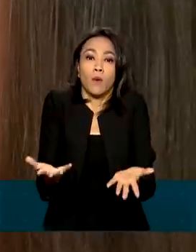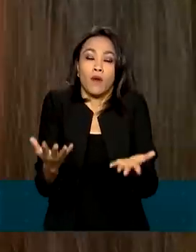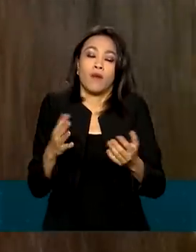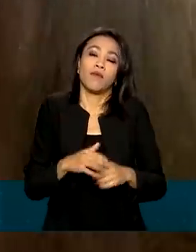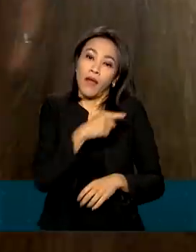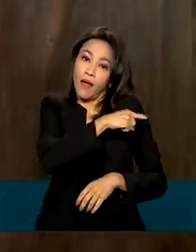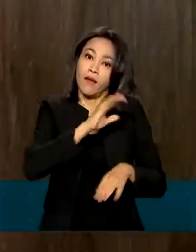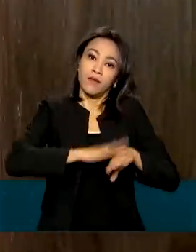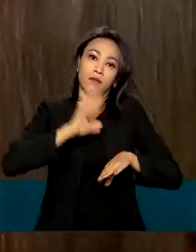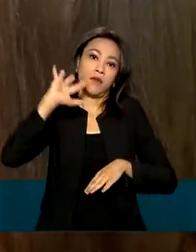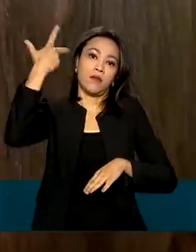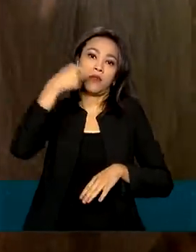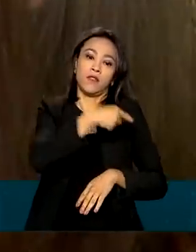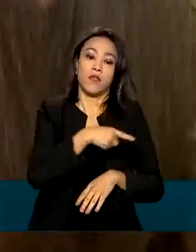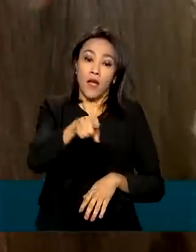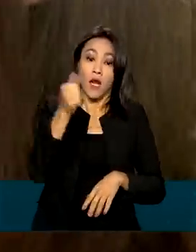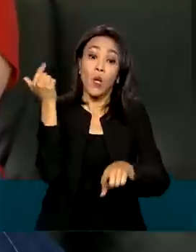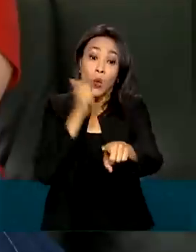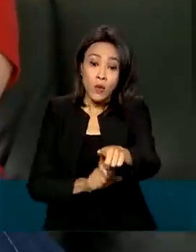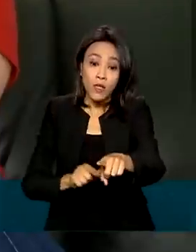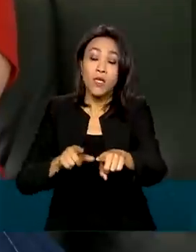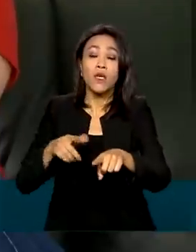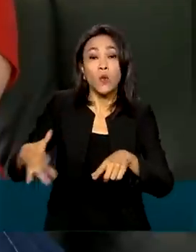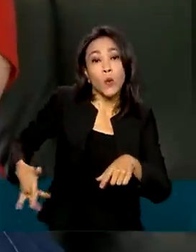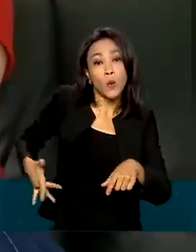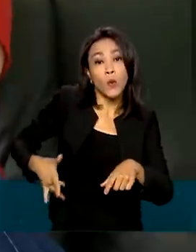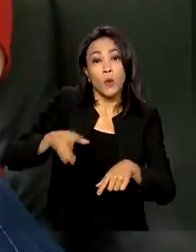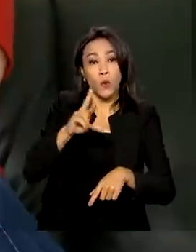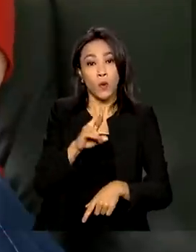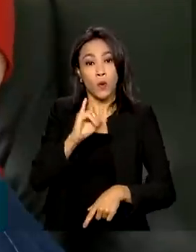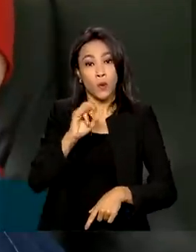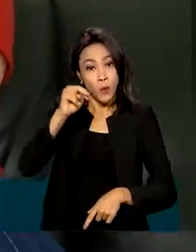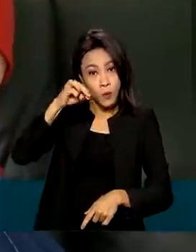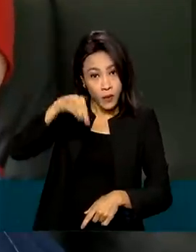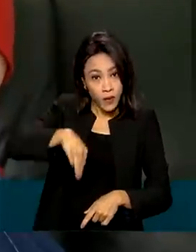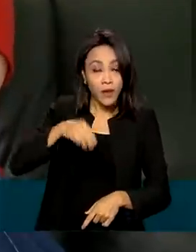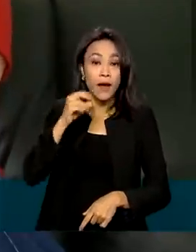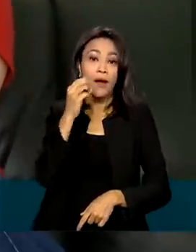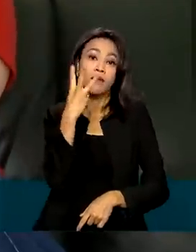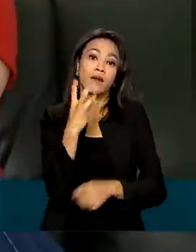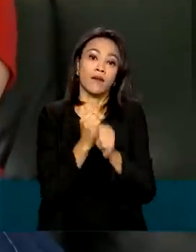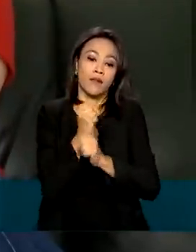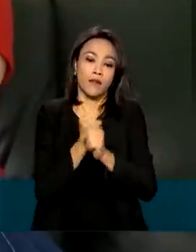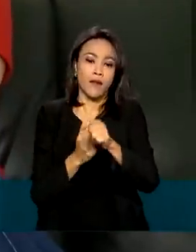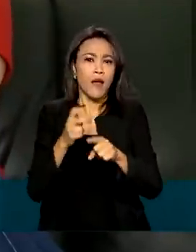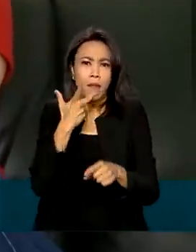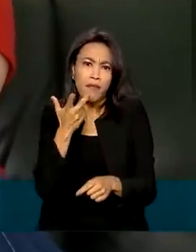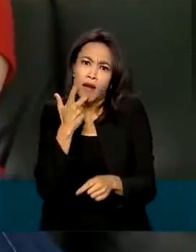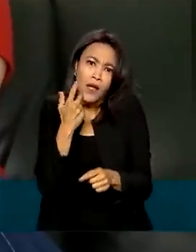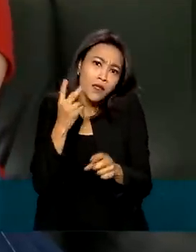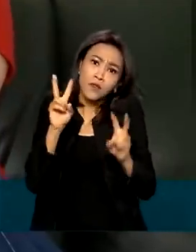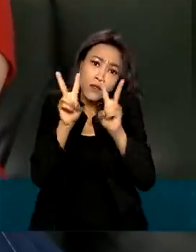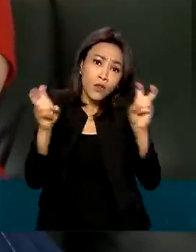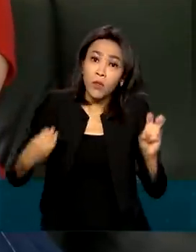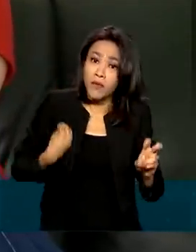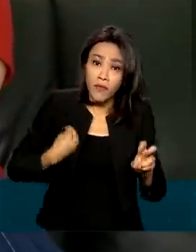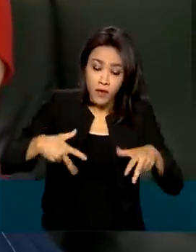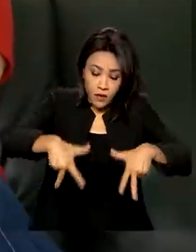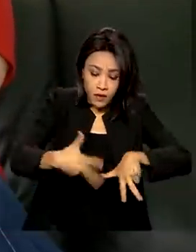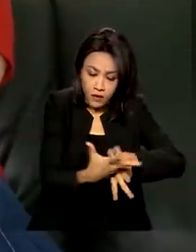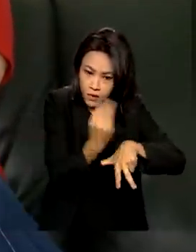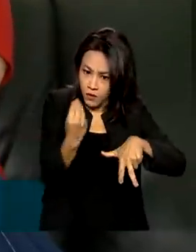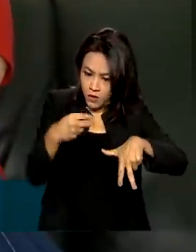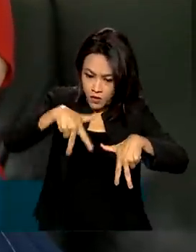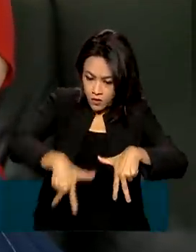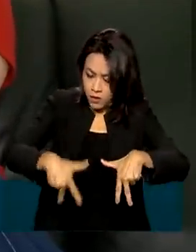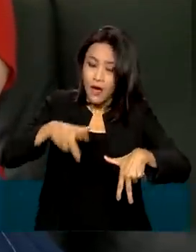ela conseguiu um rim há três anos falar sobre doação de órgãos a falar sobre morte Só é falar sobre vida também uma pessoa pode salvar